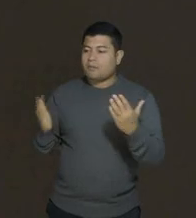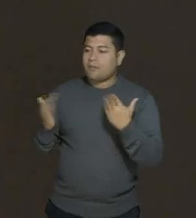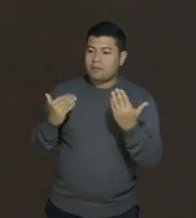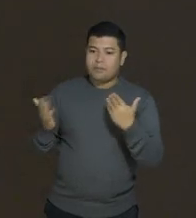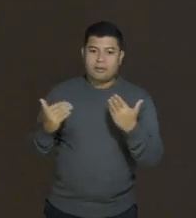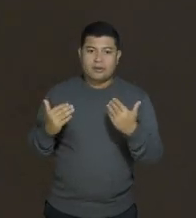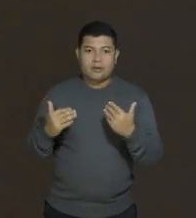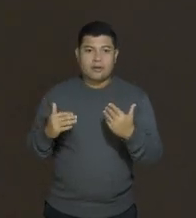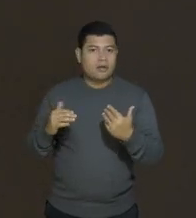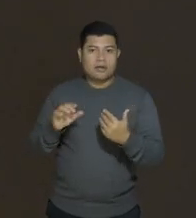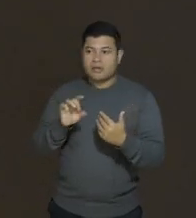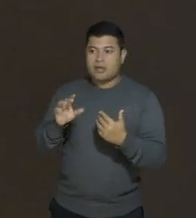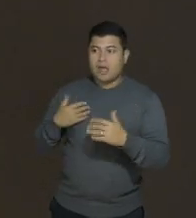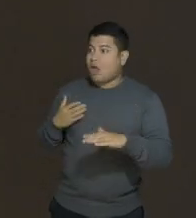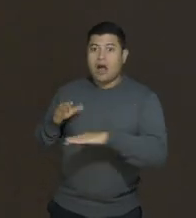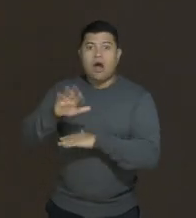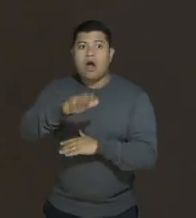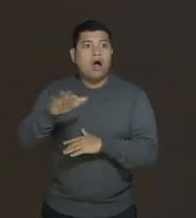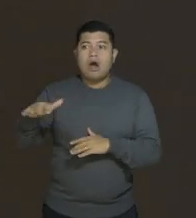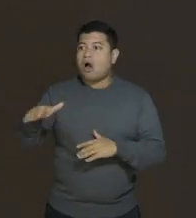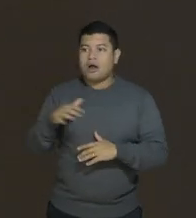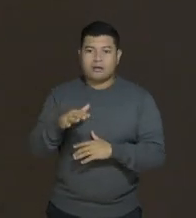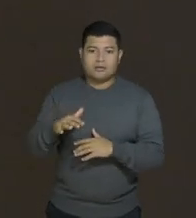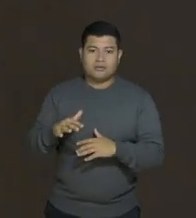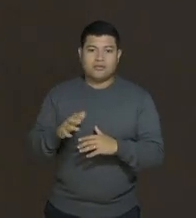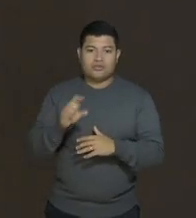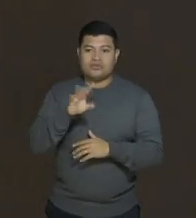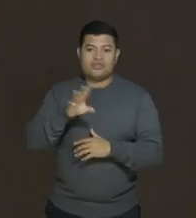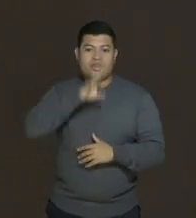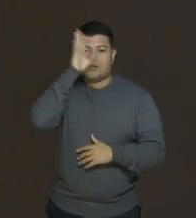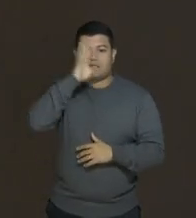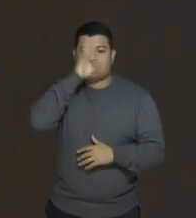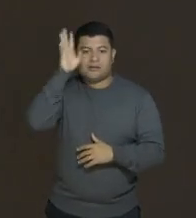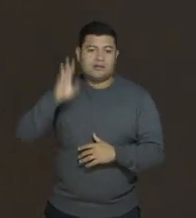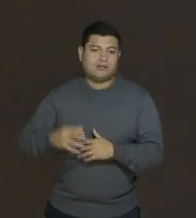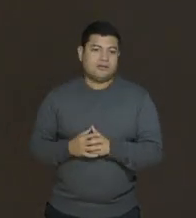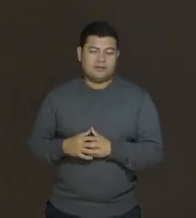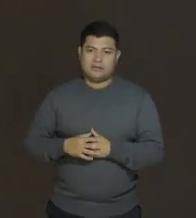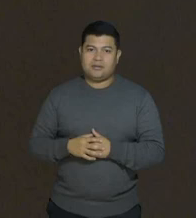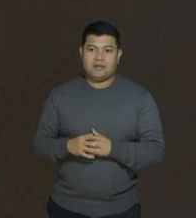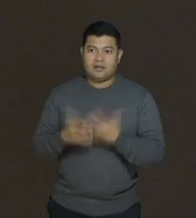para interromper e chamar atenção, uma maneira dele chamar atenção.